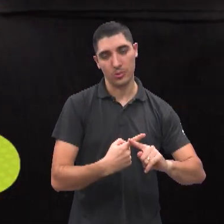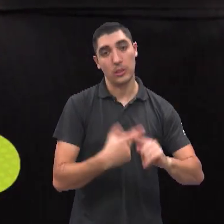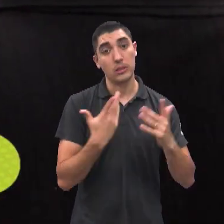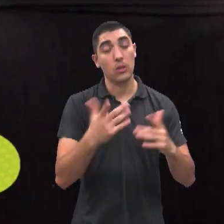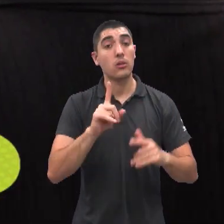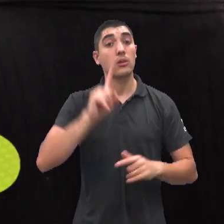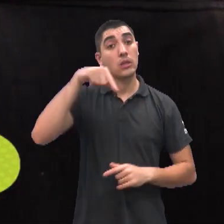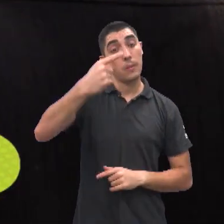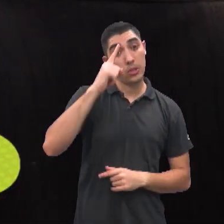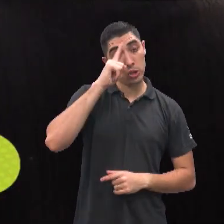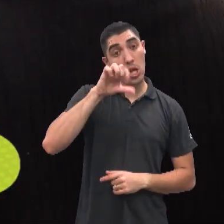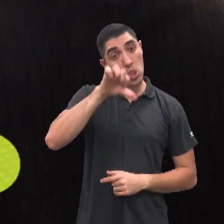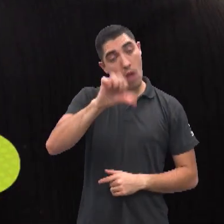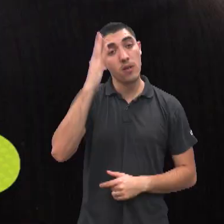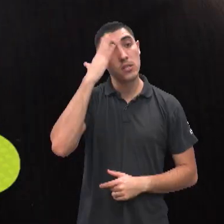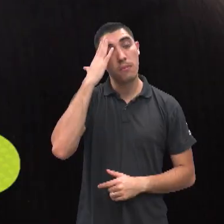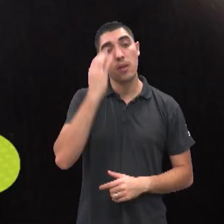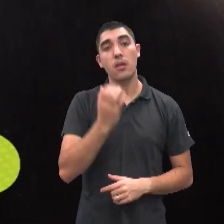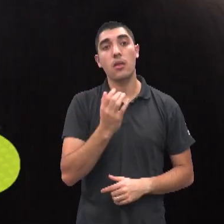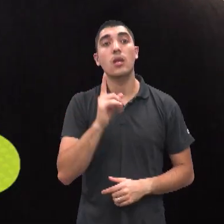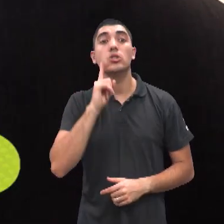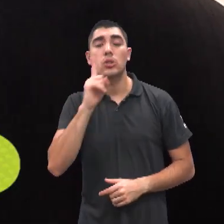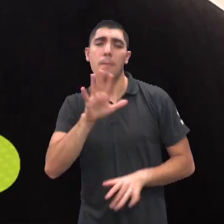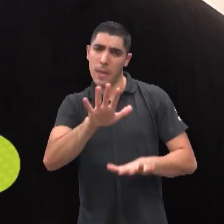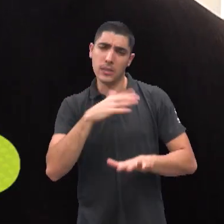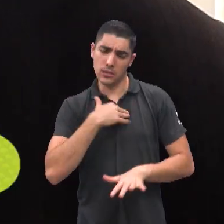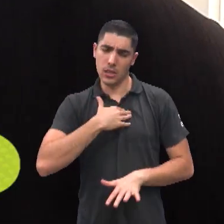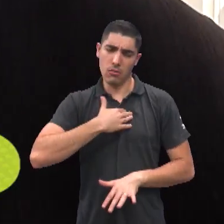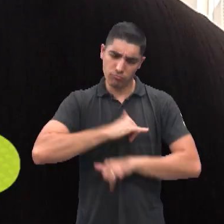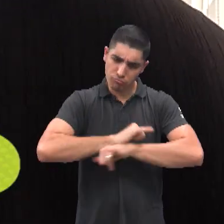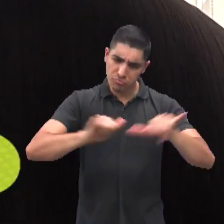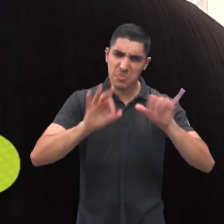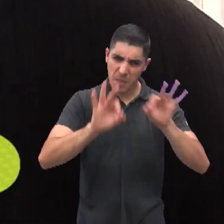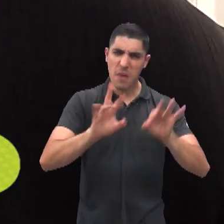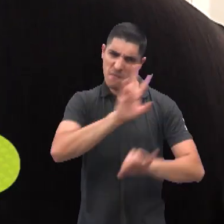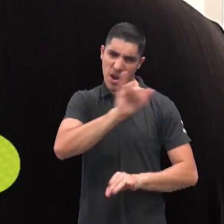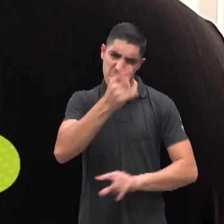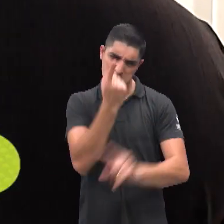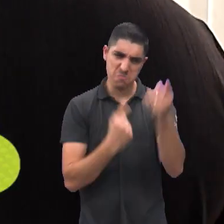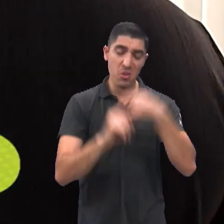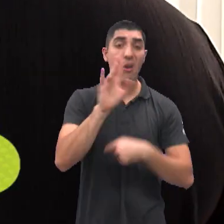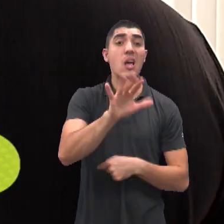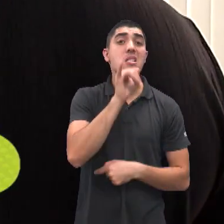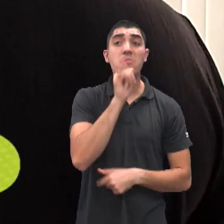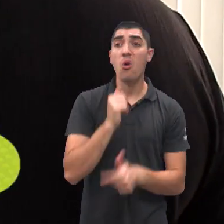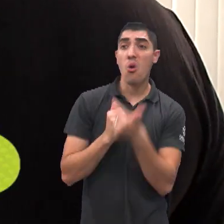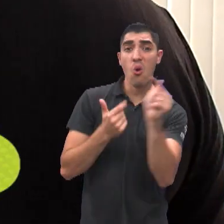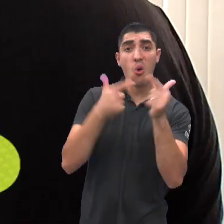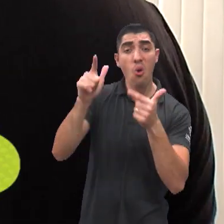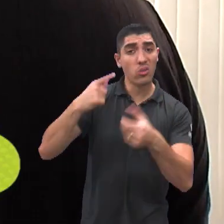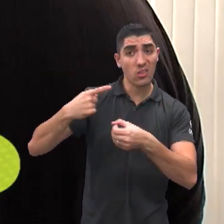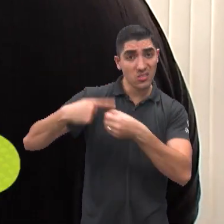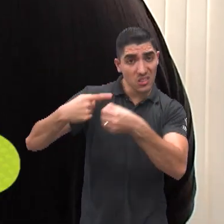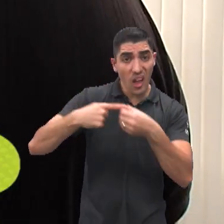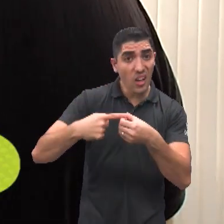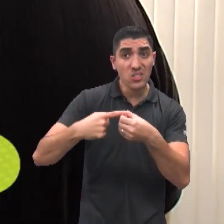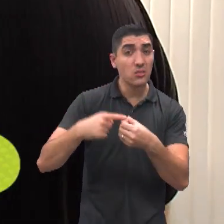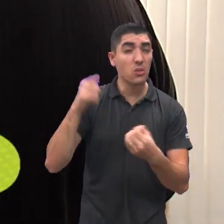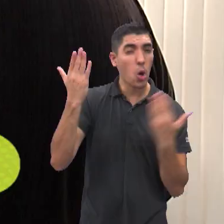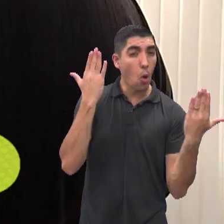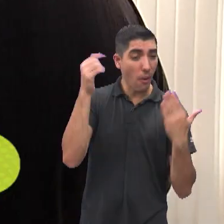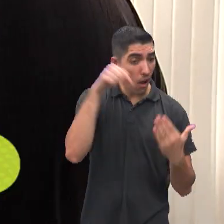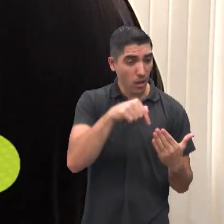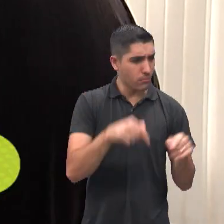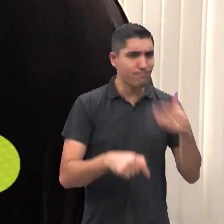desses jogos. Mas te garanto que será sucesso, pois nós vamos em outros municípios que não tem 1/3 do que a gente tem de espaço esportivo.